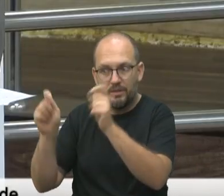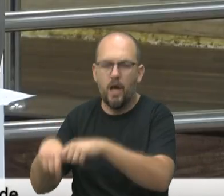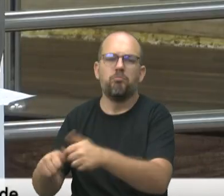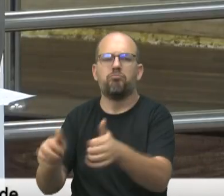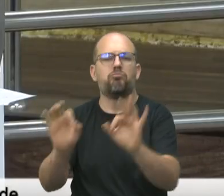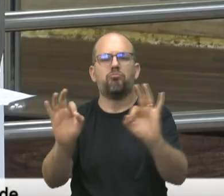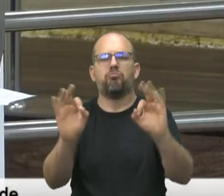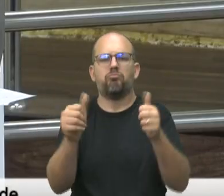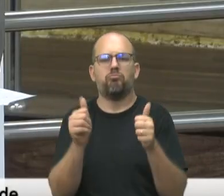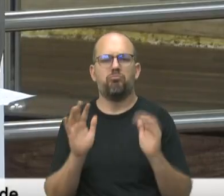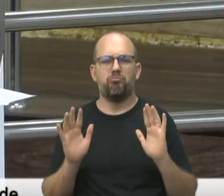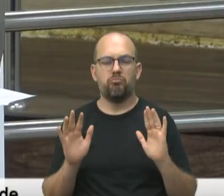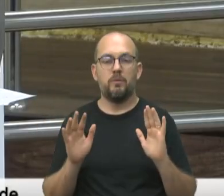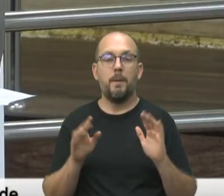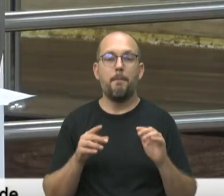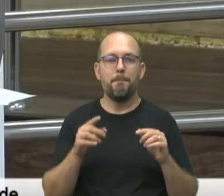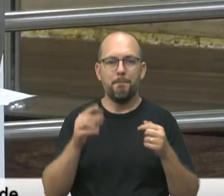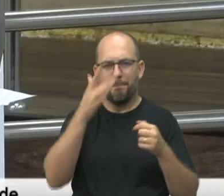lá na margem